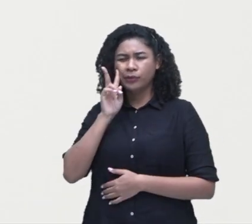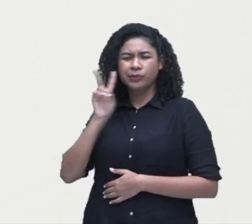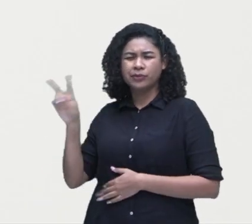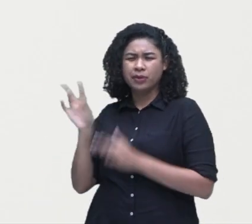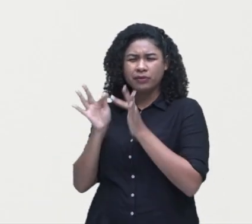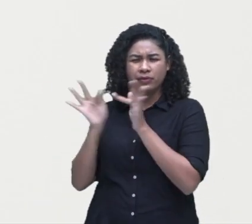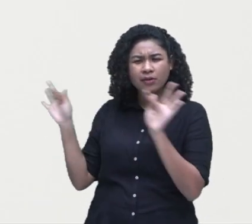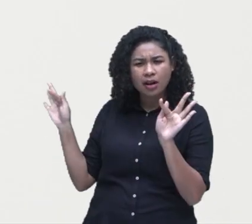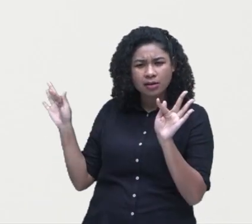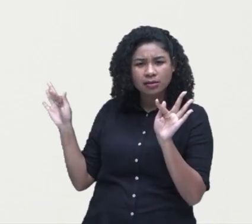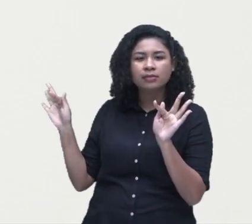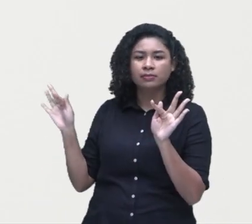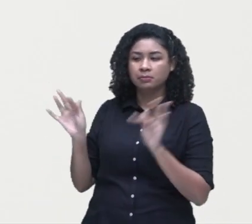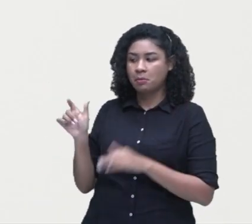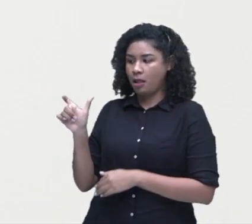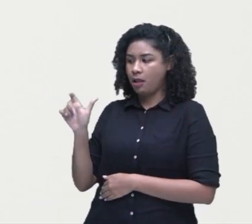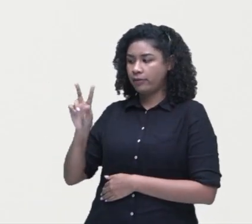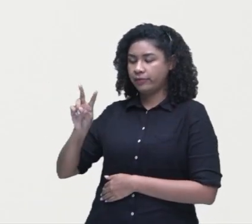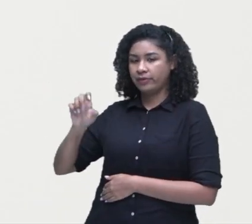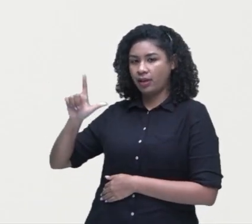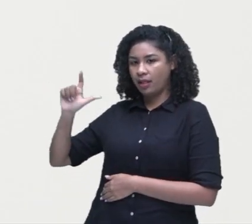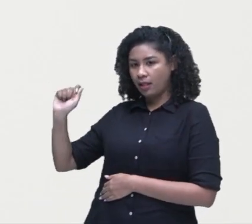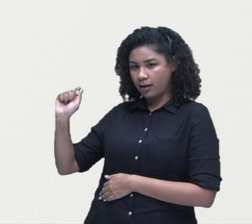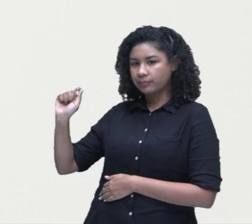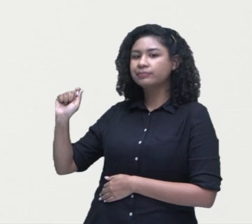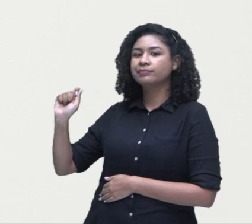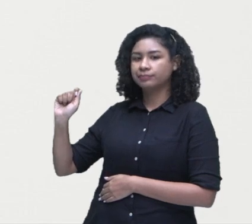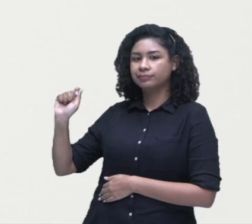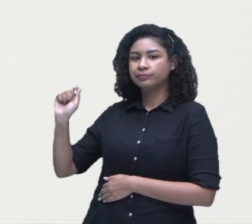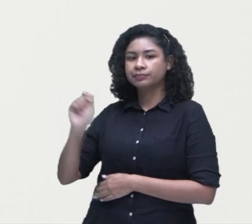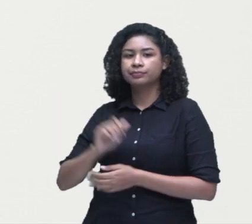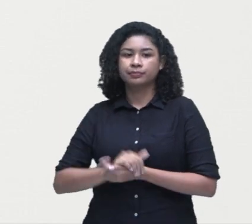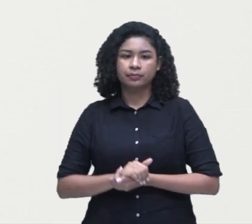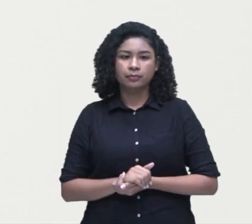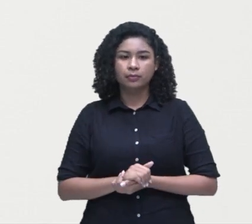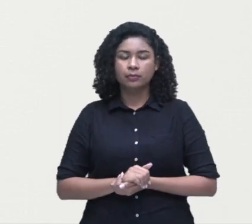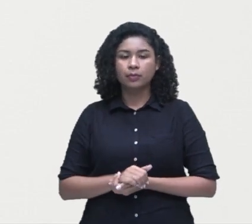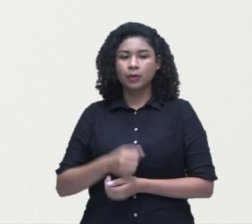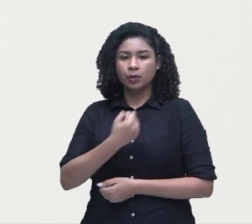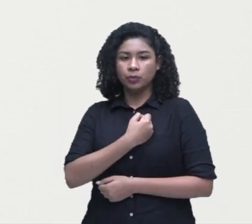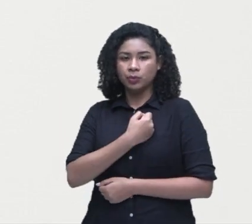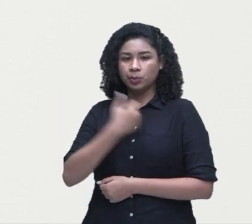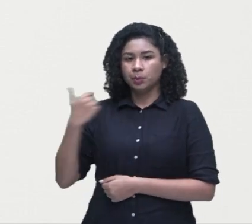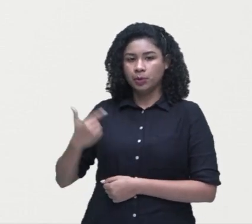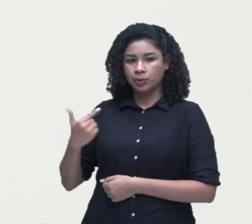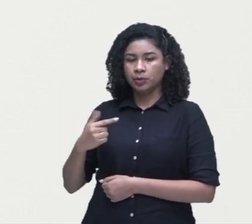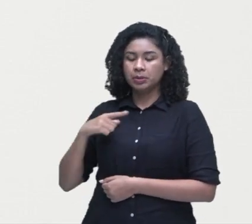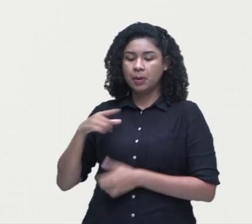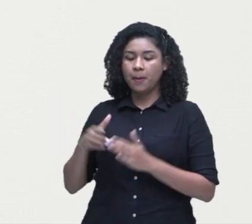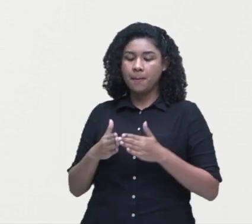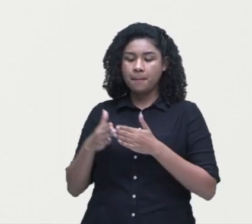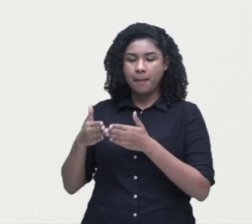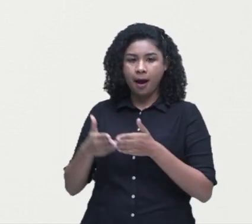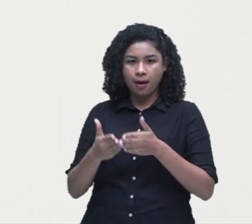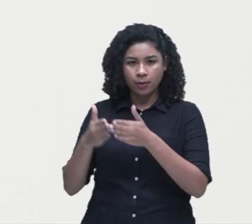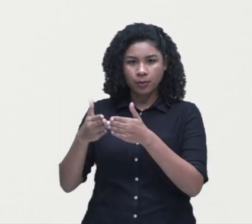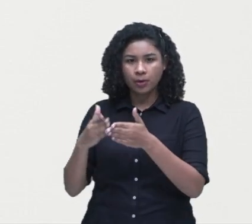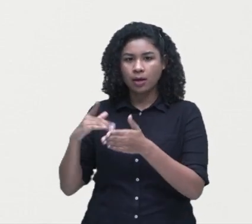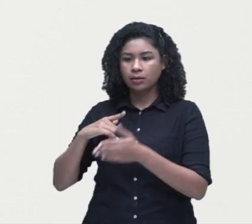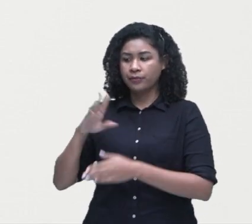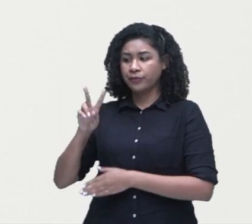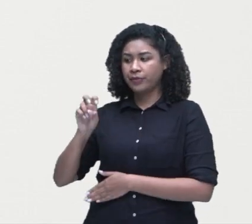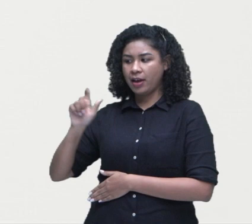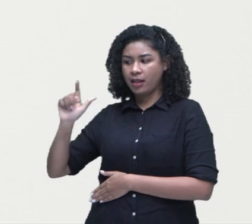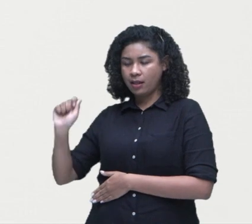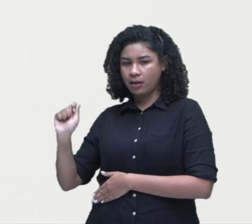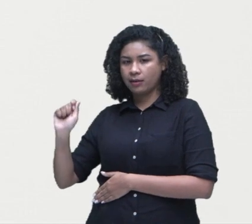nós temos a palavra vela, né? O barco à vela foi movido pelo vento.